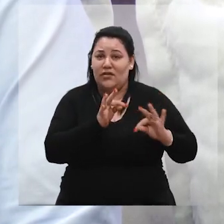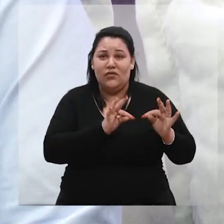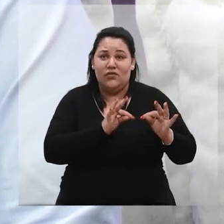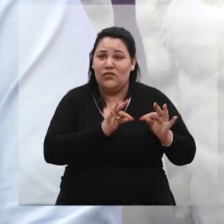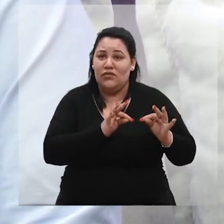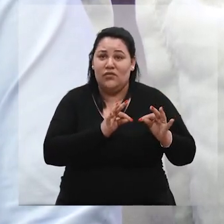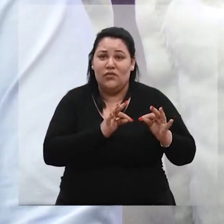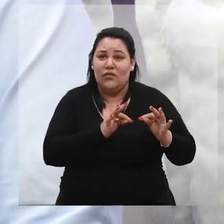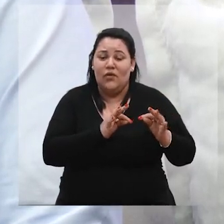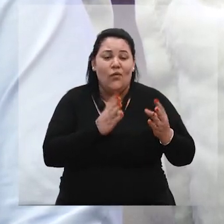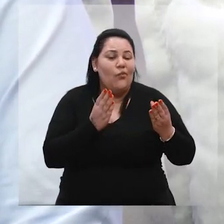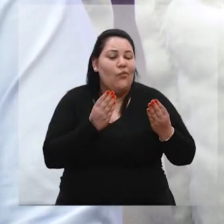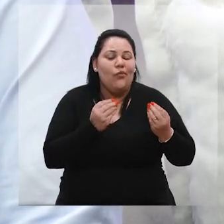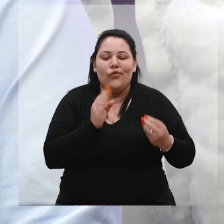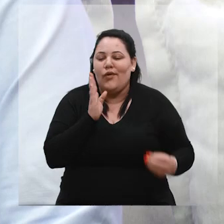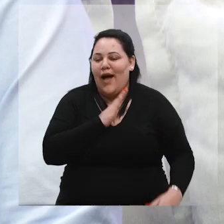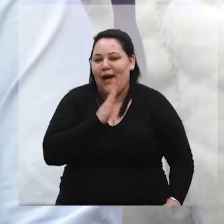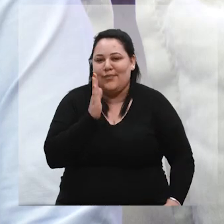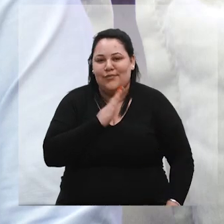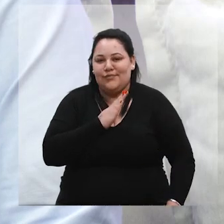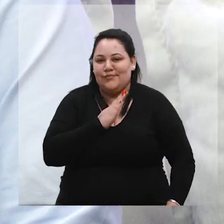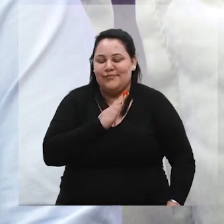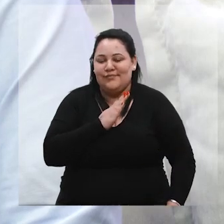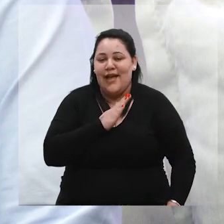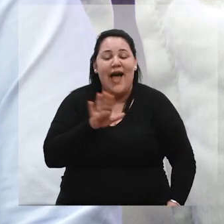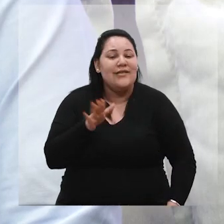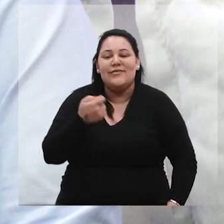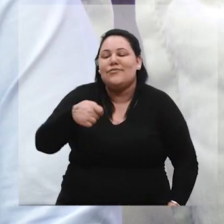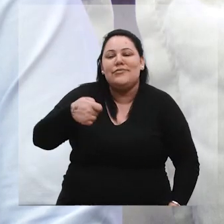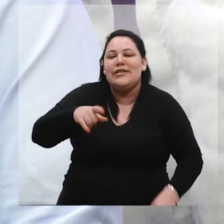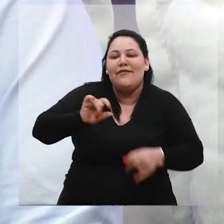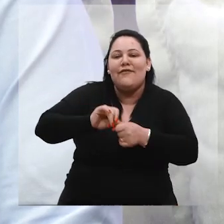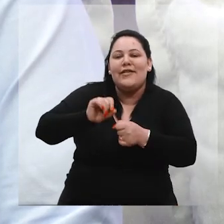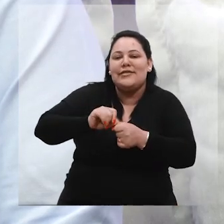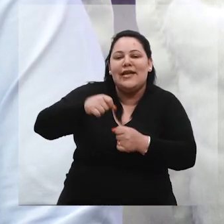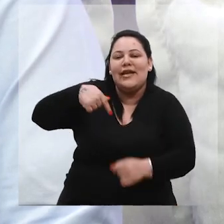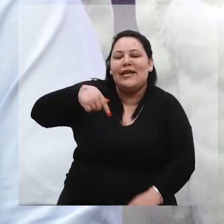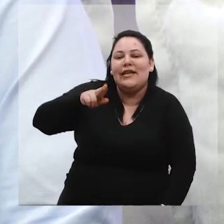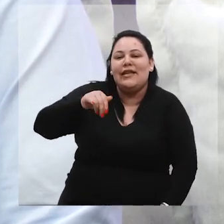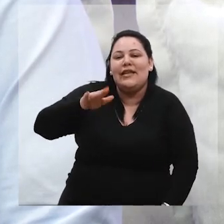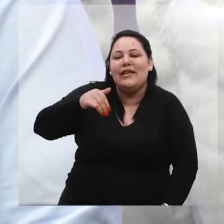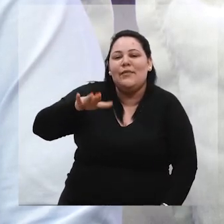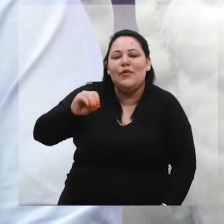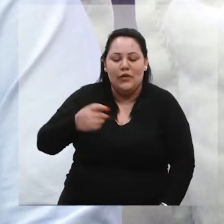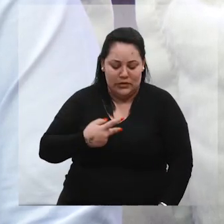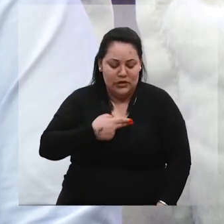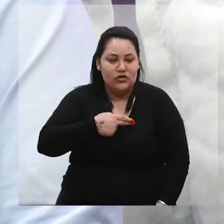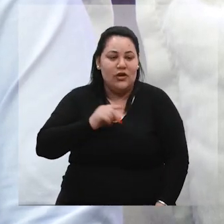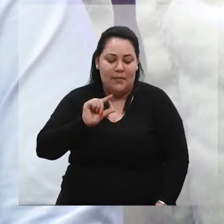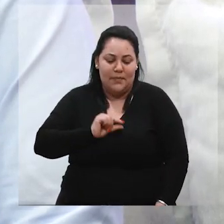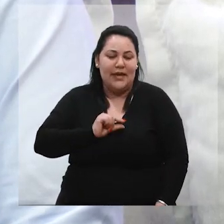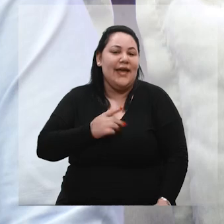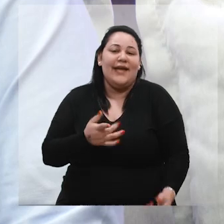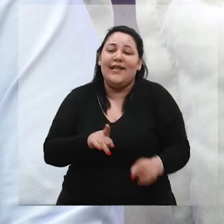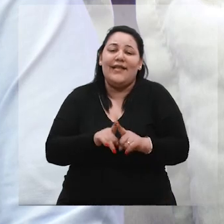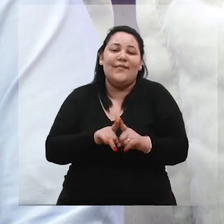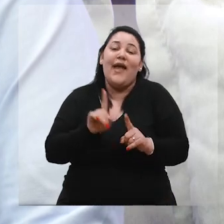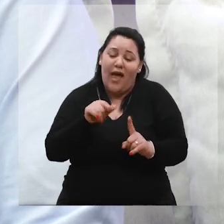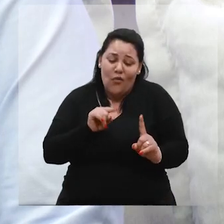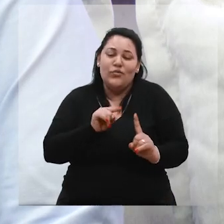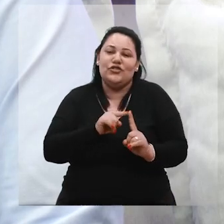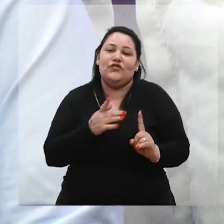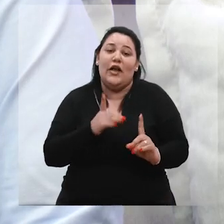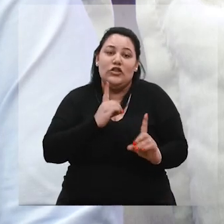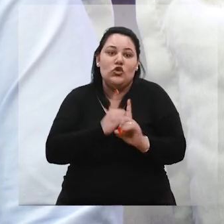tratamento muito menor. Às vezes não vai passar por quimioterapia, né? Às vezes a cirurgia é uma cirurgia pequena. Então, assim, é